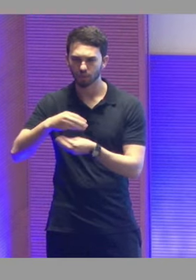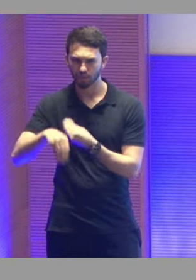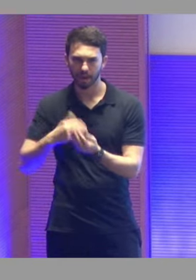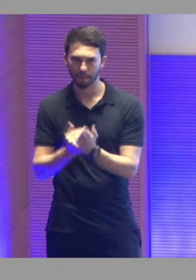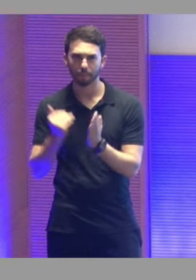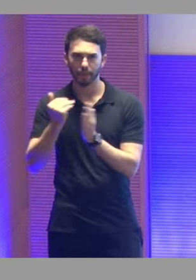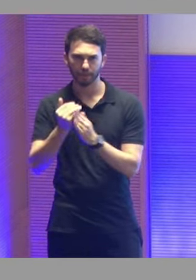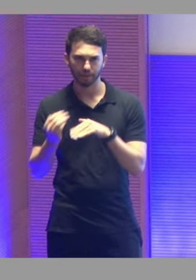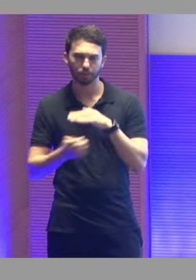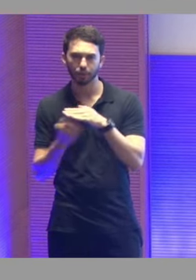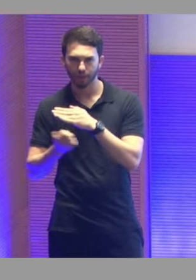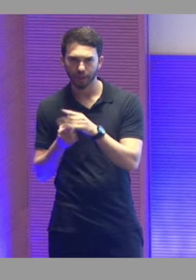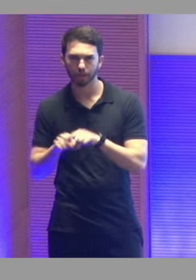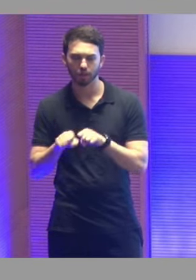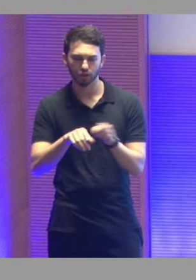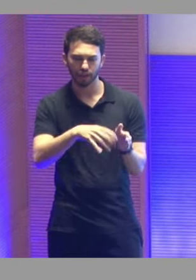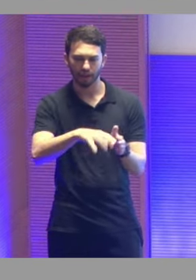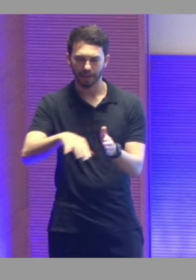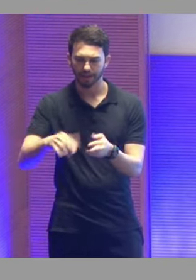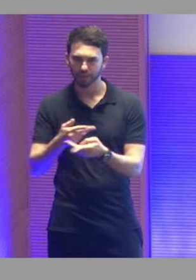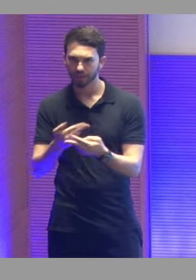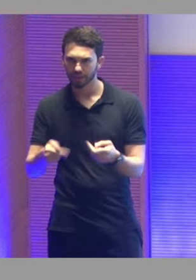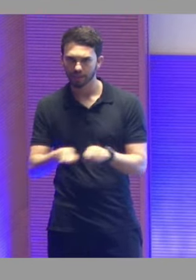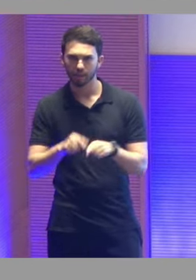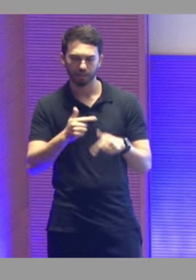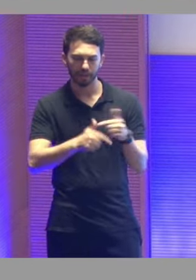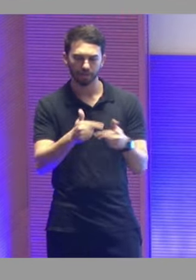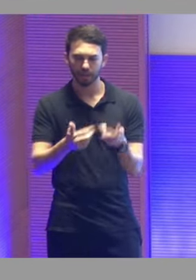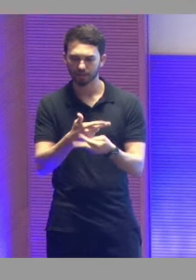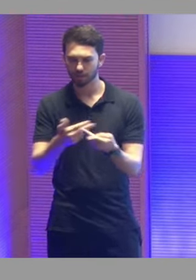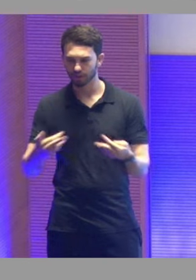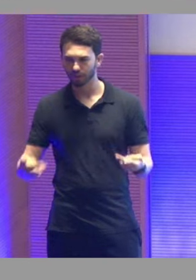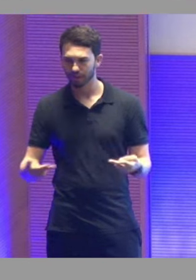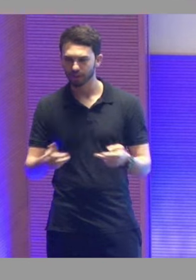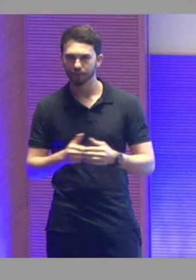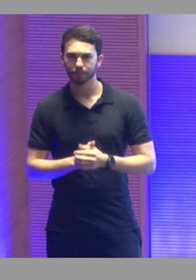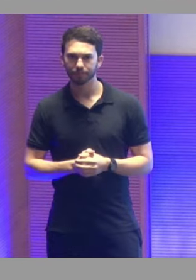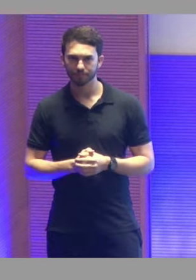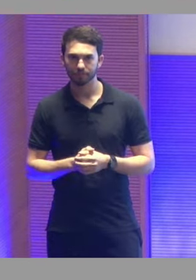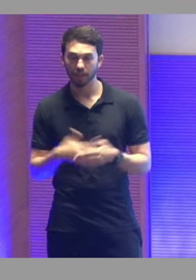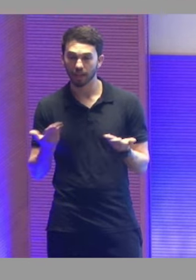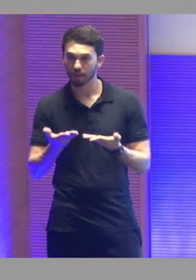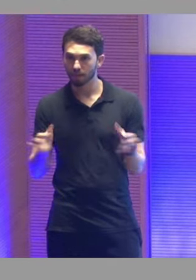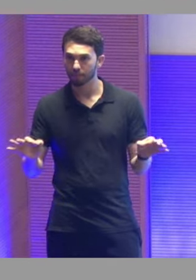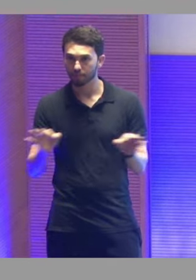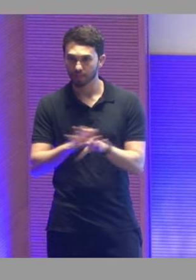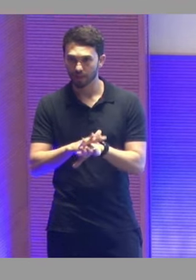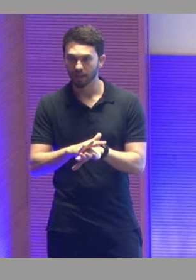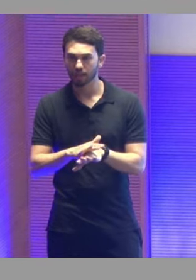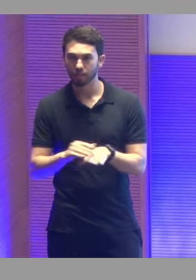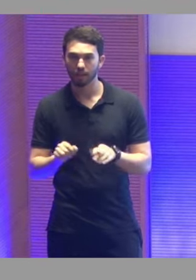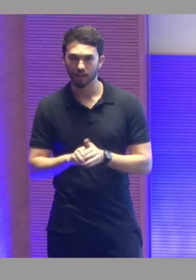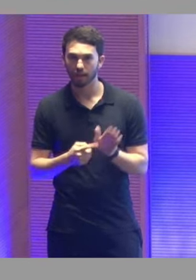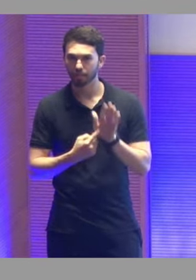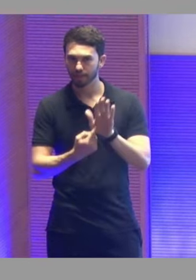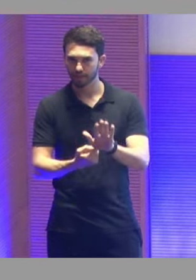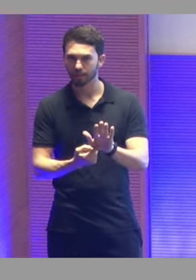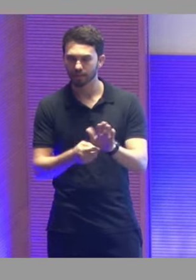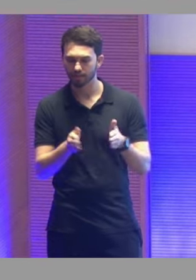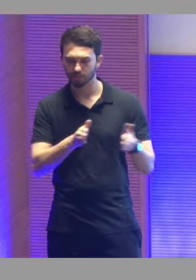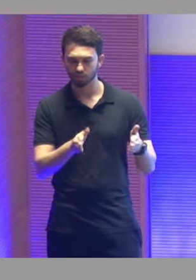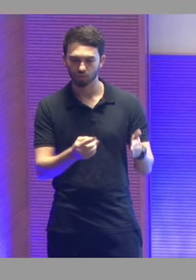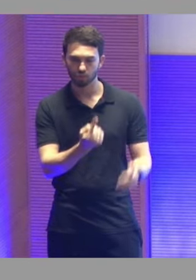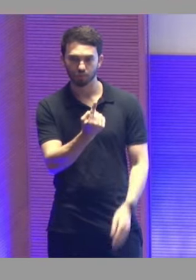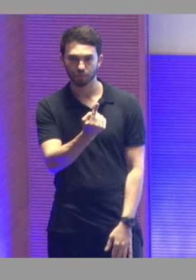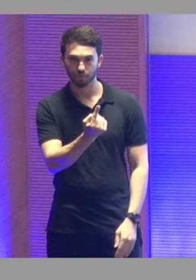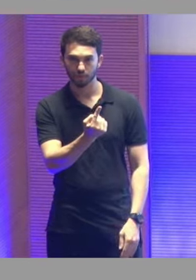organizações do programa de diferentes setores diferentes atividades para finalizar o a apresentação do escopo